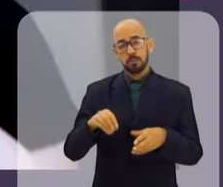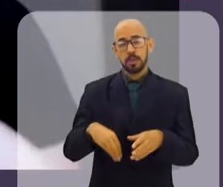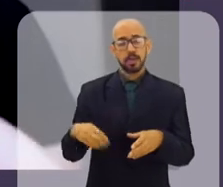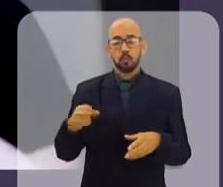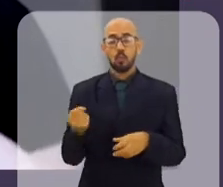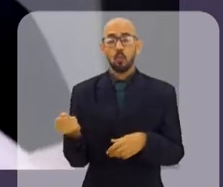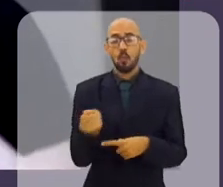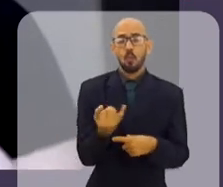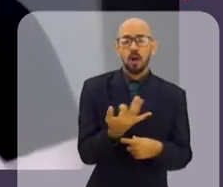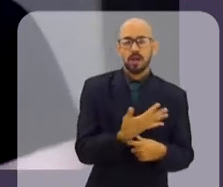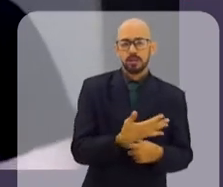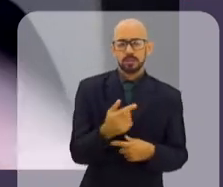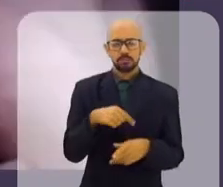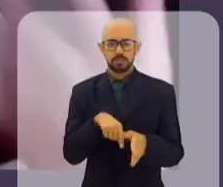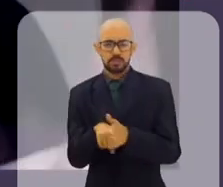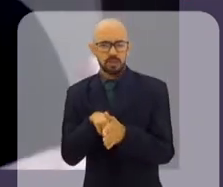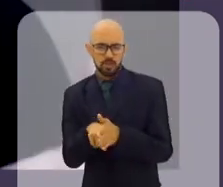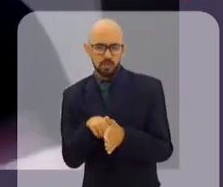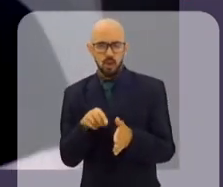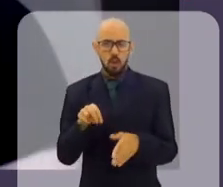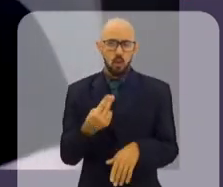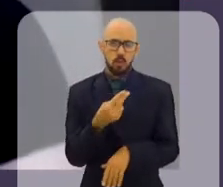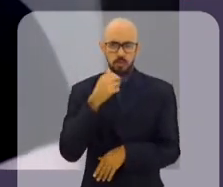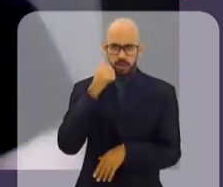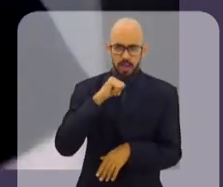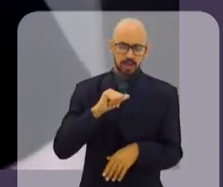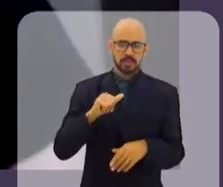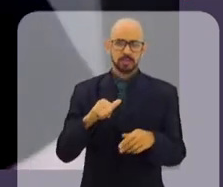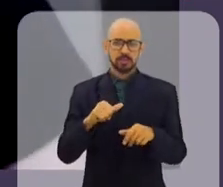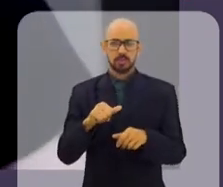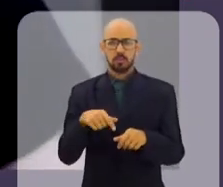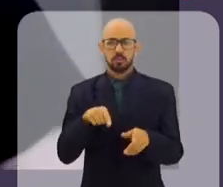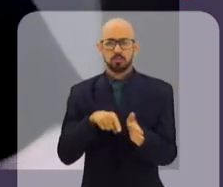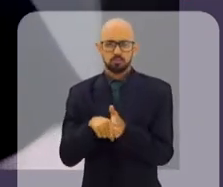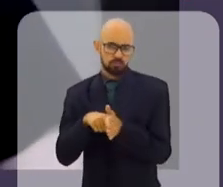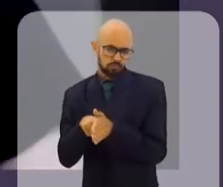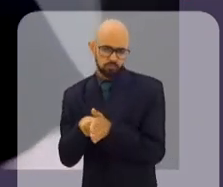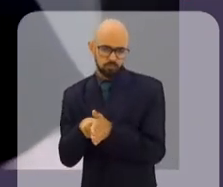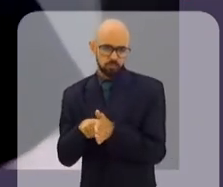pesquisadoras que tem aumentado, pelo número de mulheres que têm procurado esses cursos,